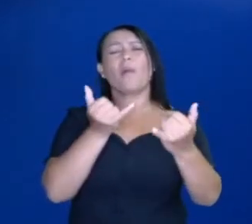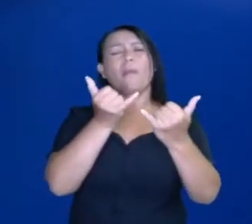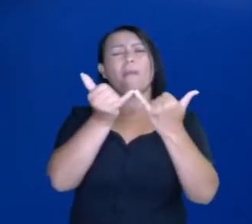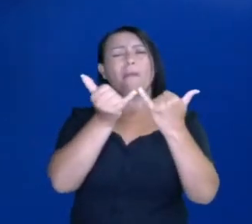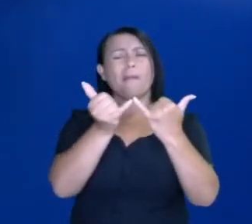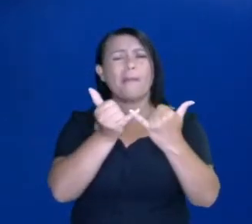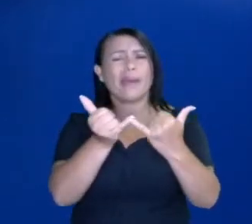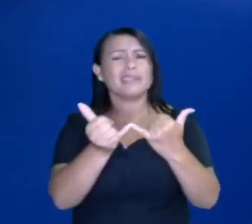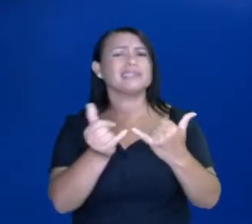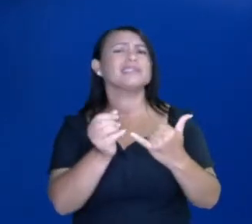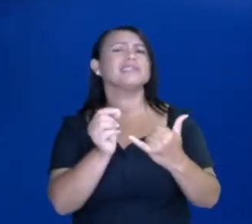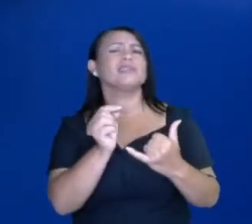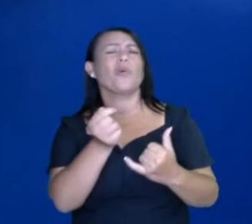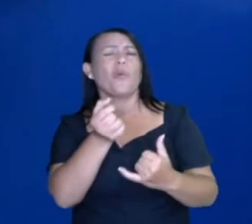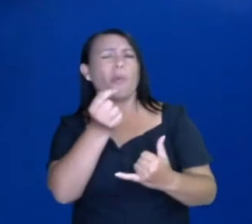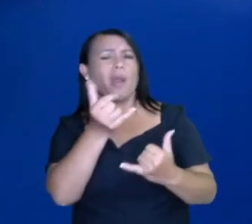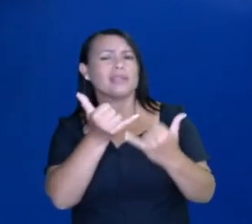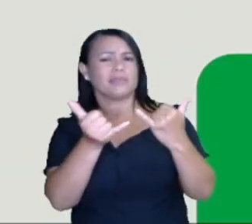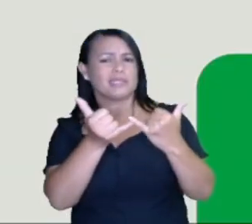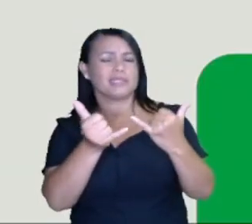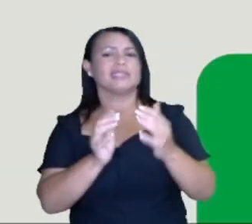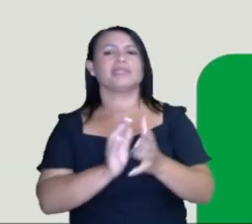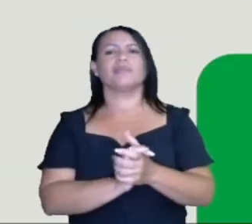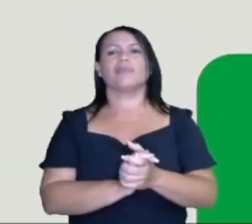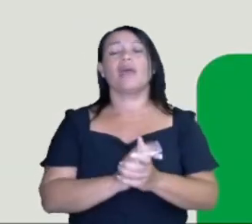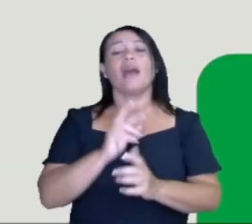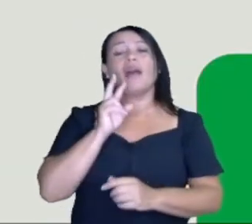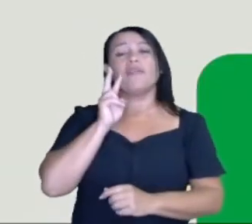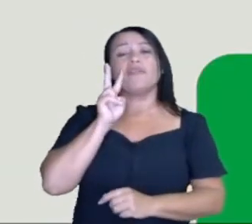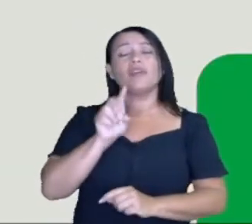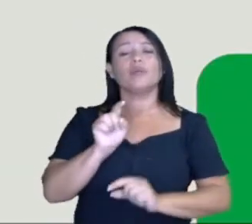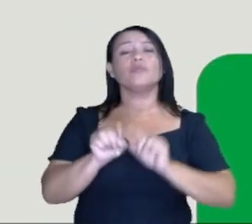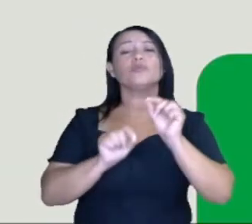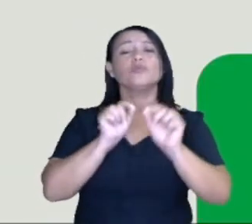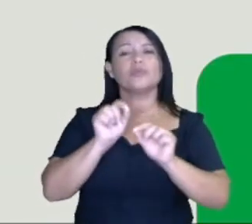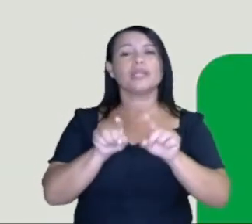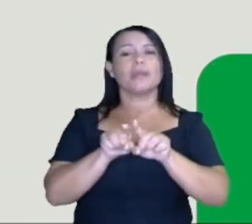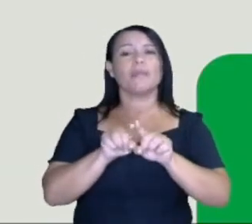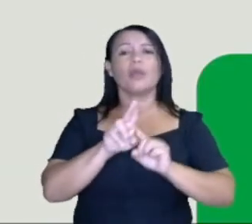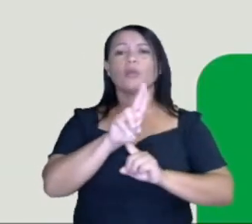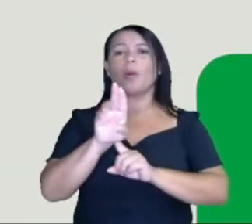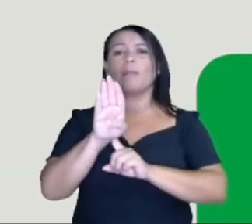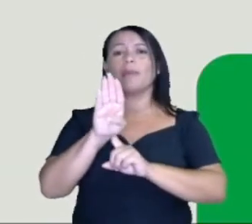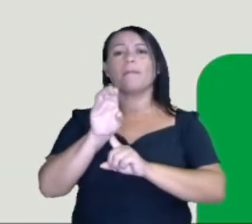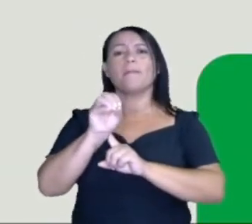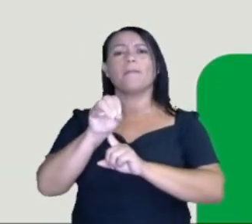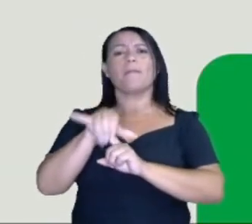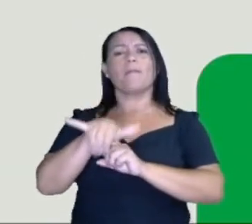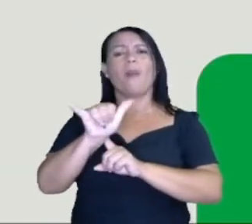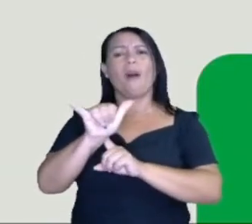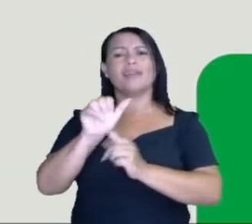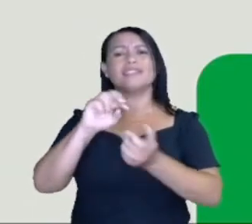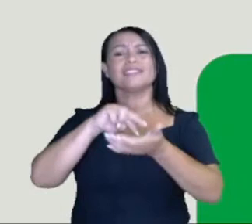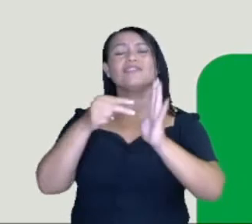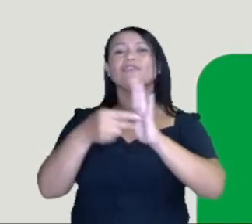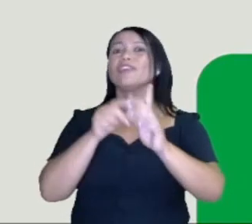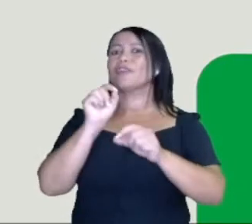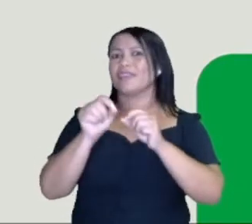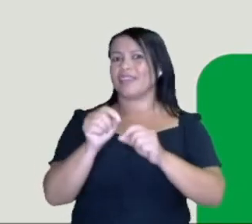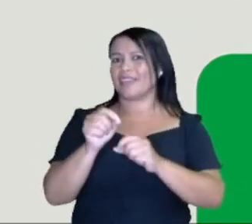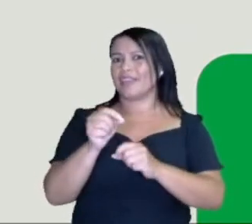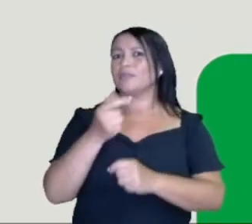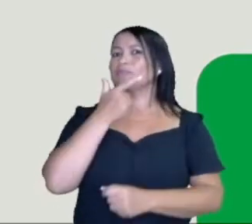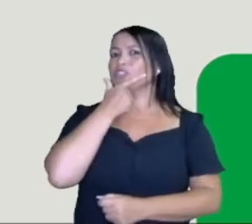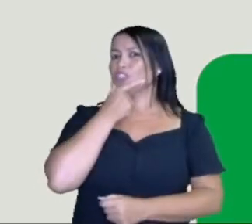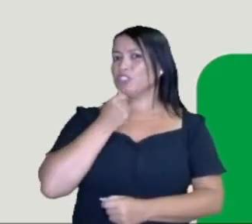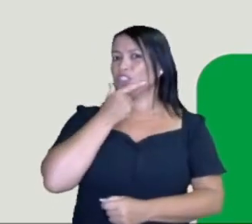ou vagamente parecidas. Vemos aí a palavra boy. Boy, nós sabemos que boy é